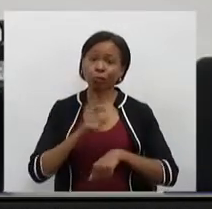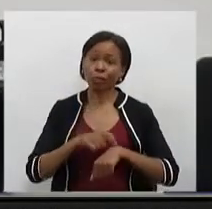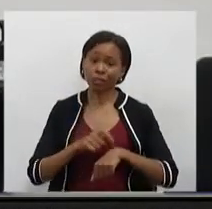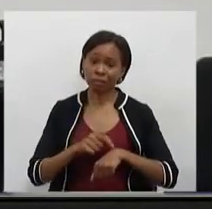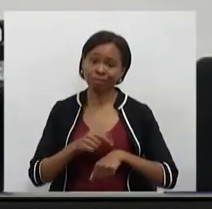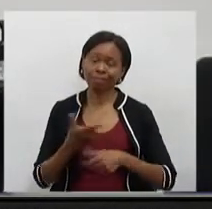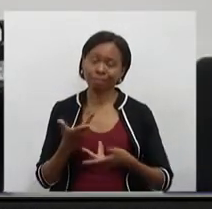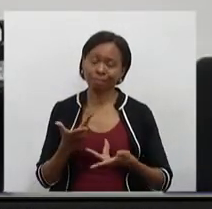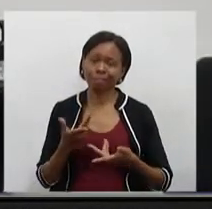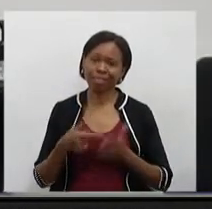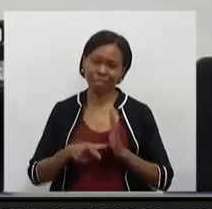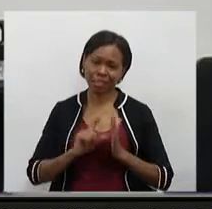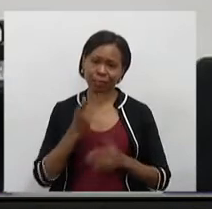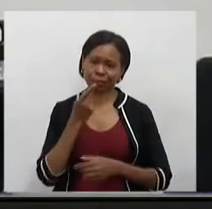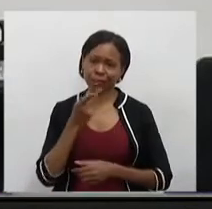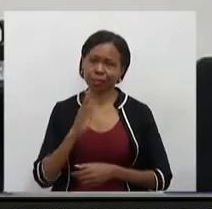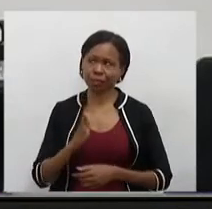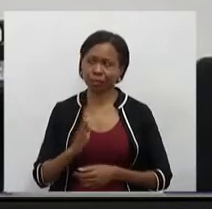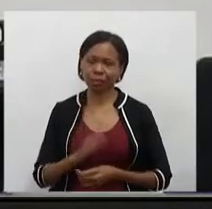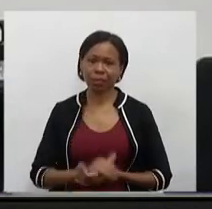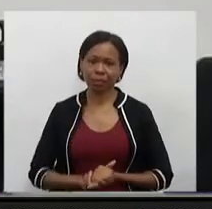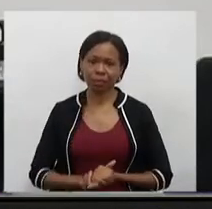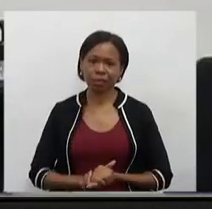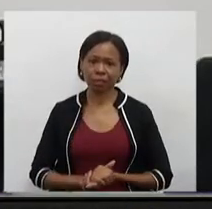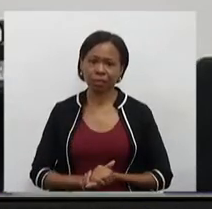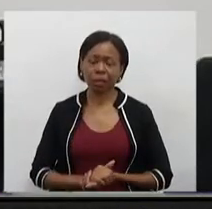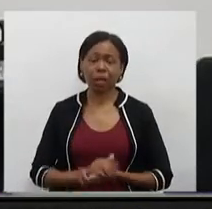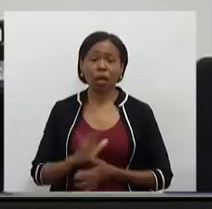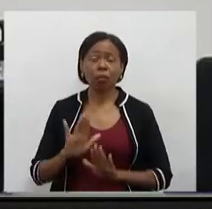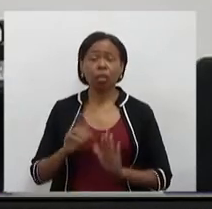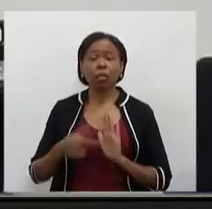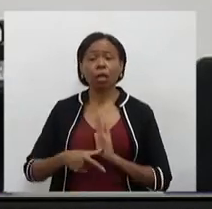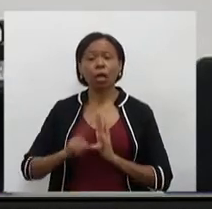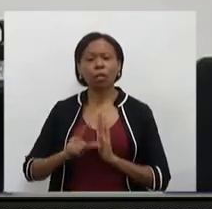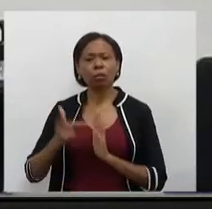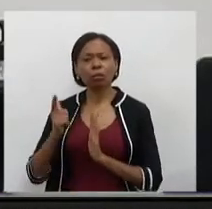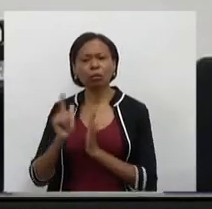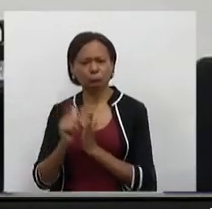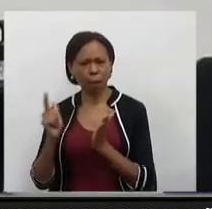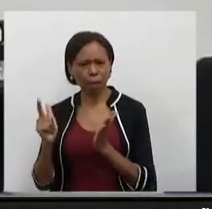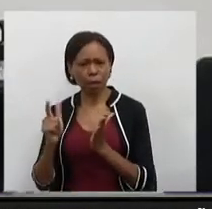eu disse, tinham levado aqui uma folha, então ainda tem mais